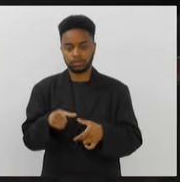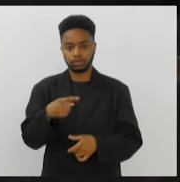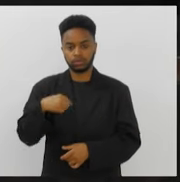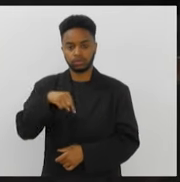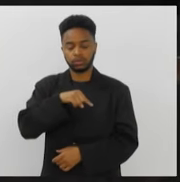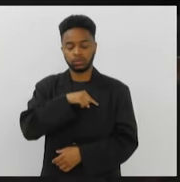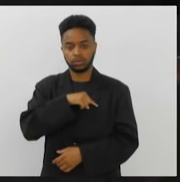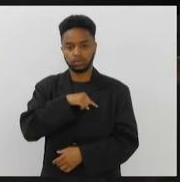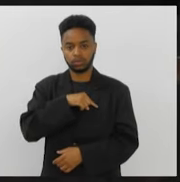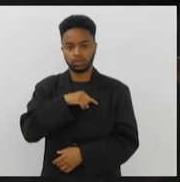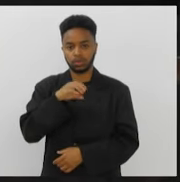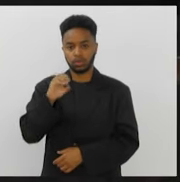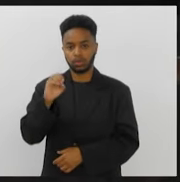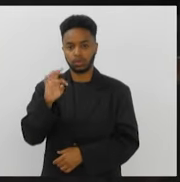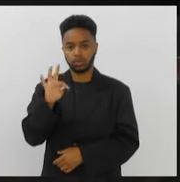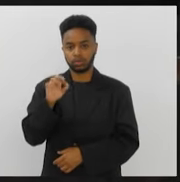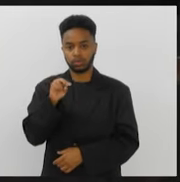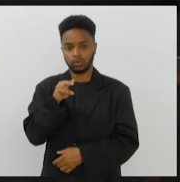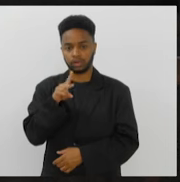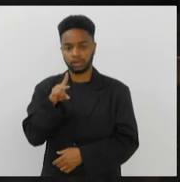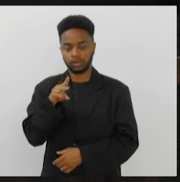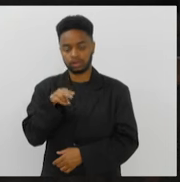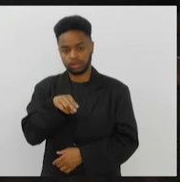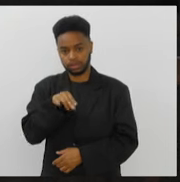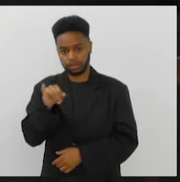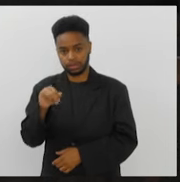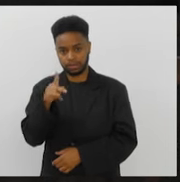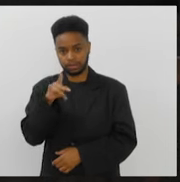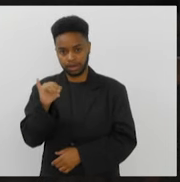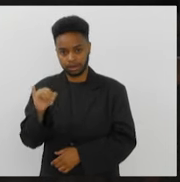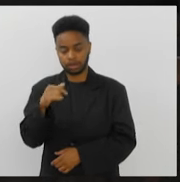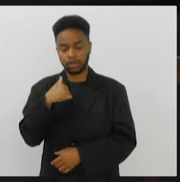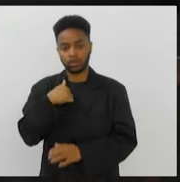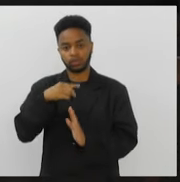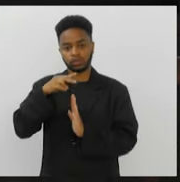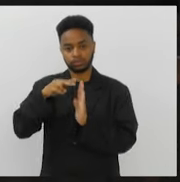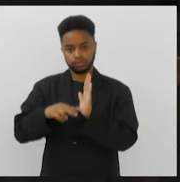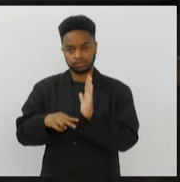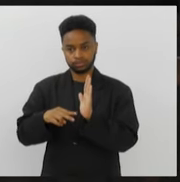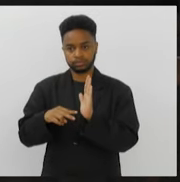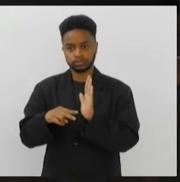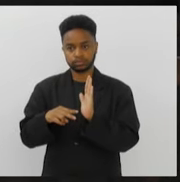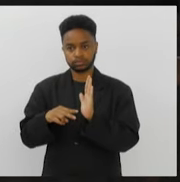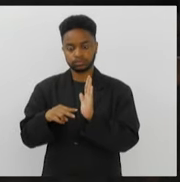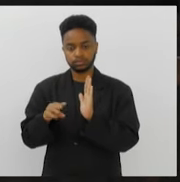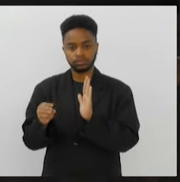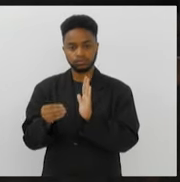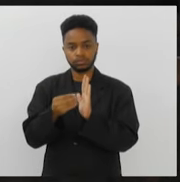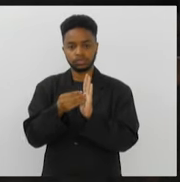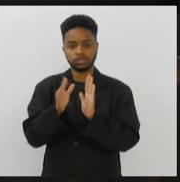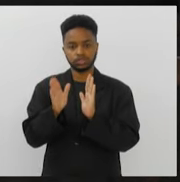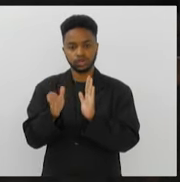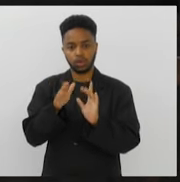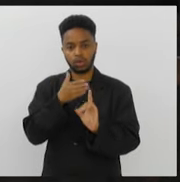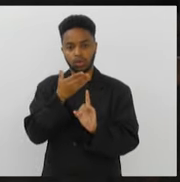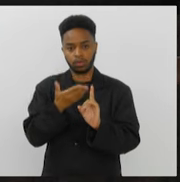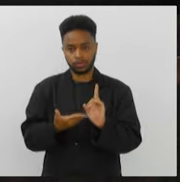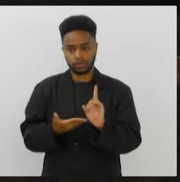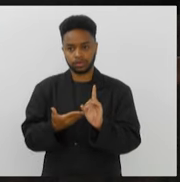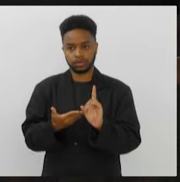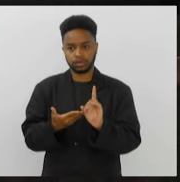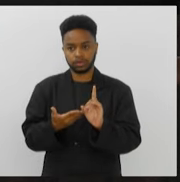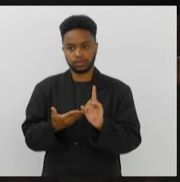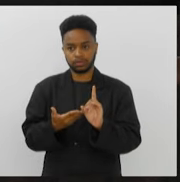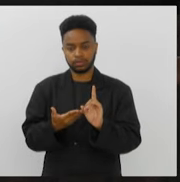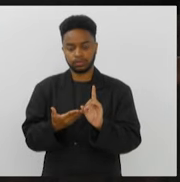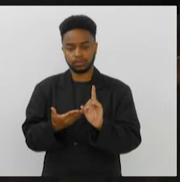querido Otone de Paula Pai. Então, vou fazer a leitura, já colocando todas as homenagens necessárias ao nosso